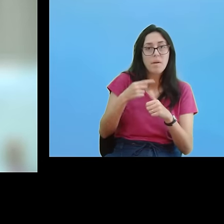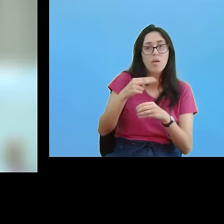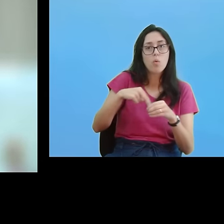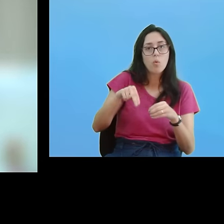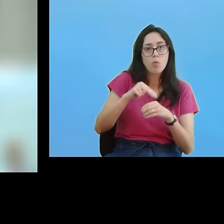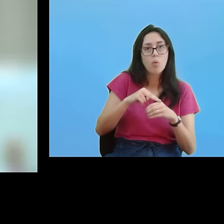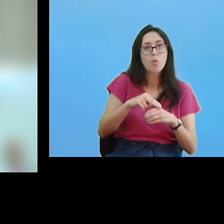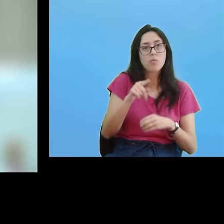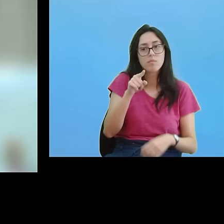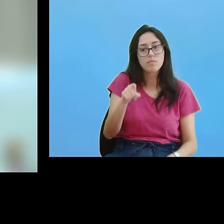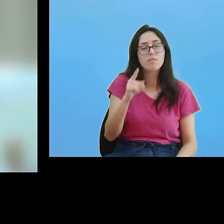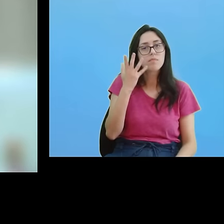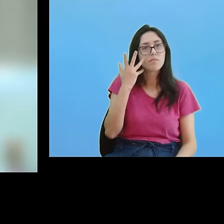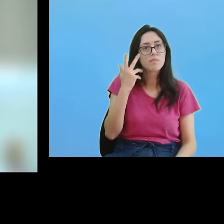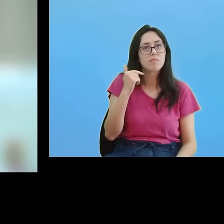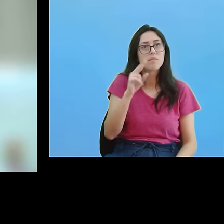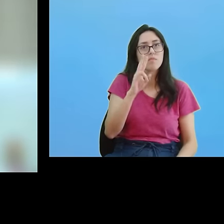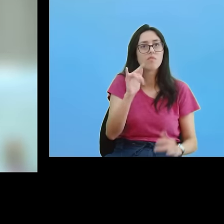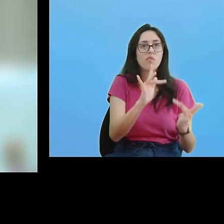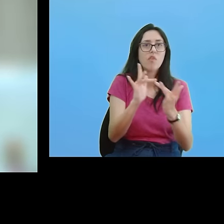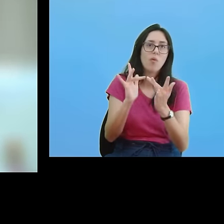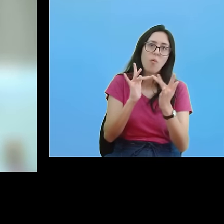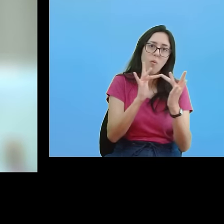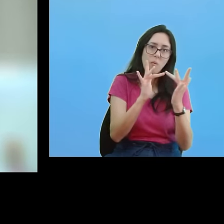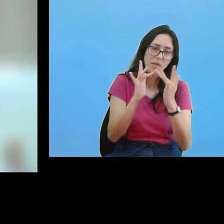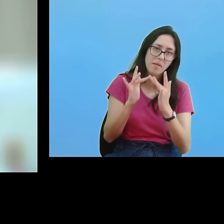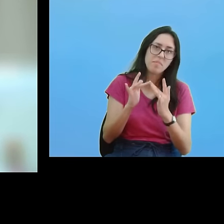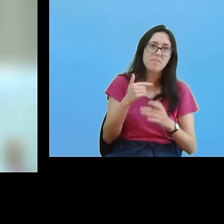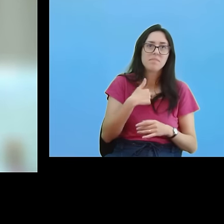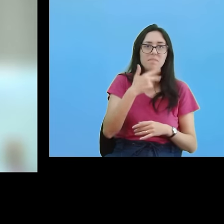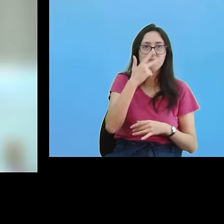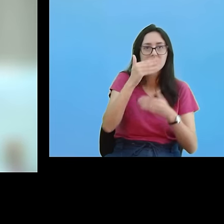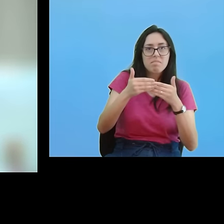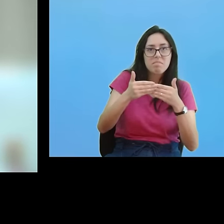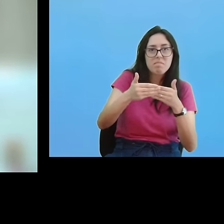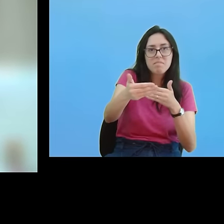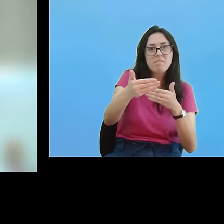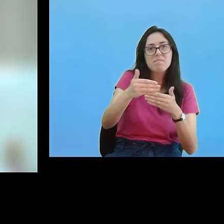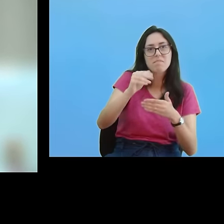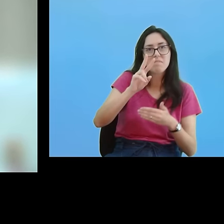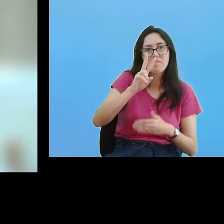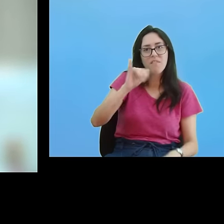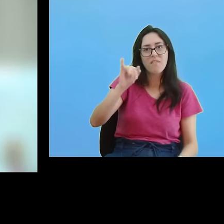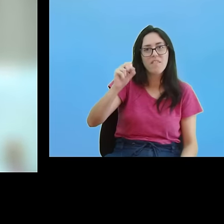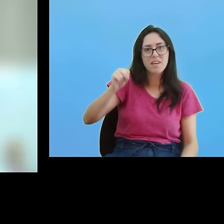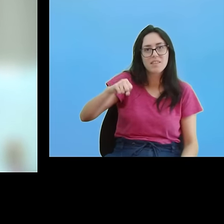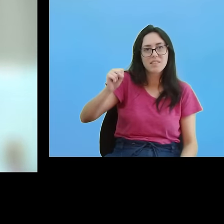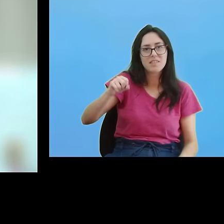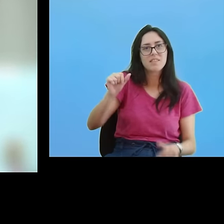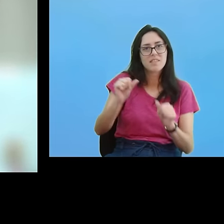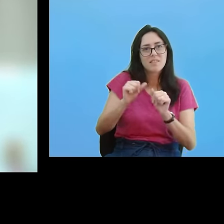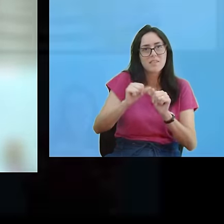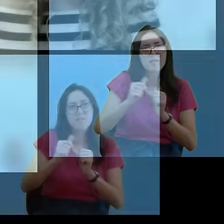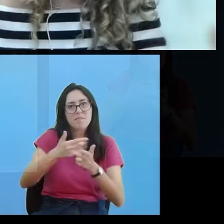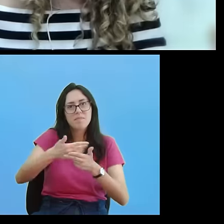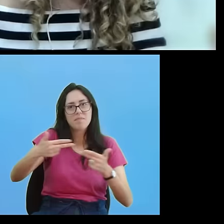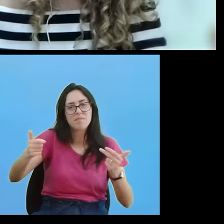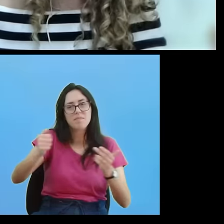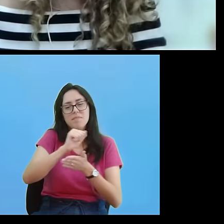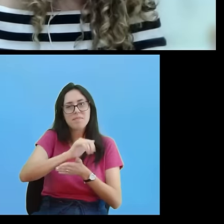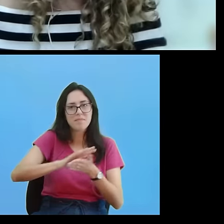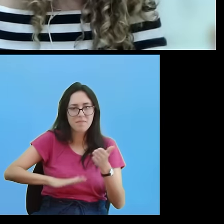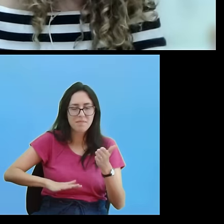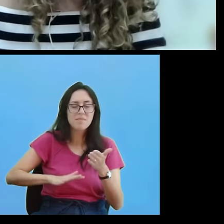pessoa, essa criança vai estar inserida. Então, acredito que em breve a gente vai conseguir, sim, realizar essas atividades.